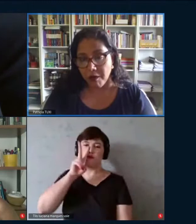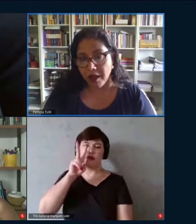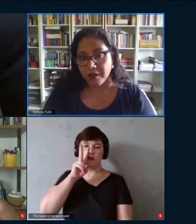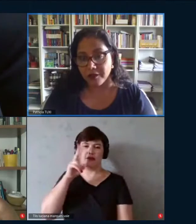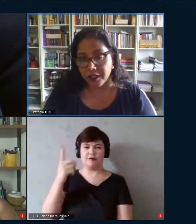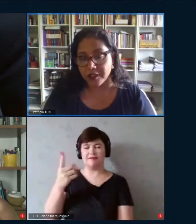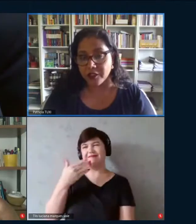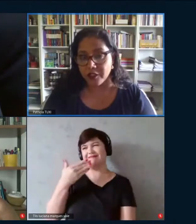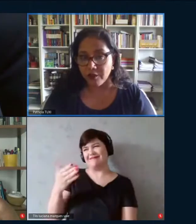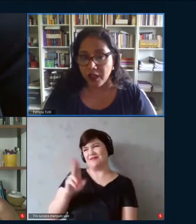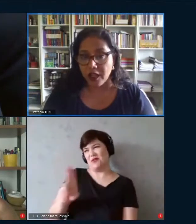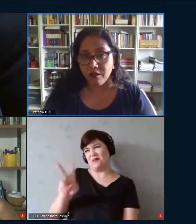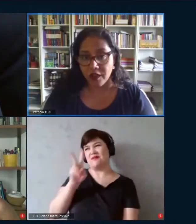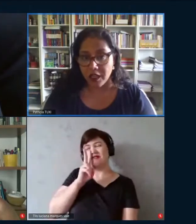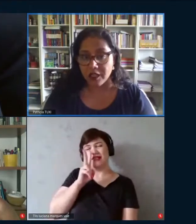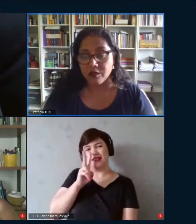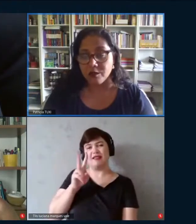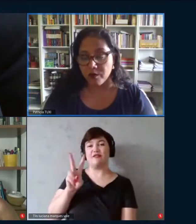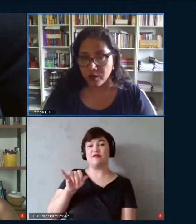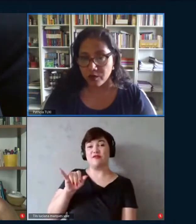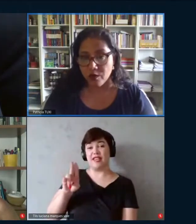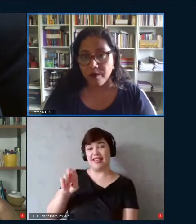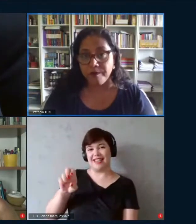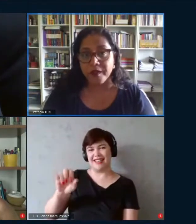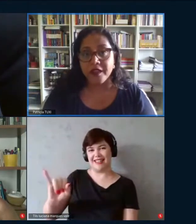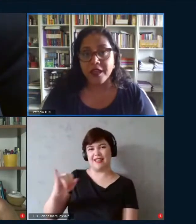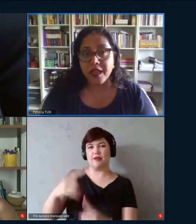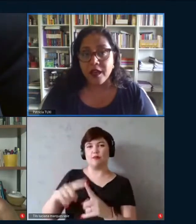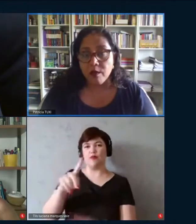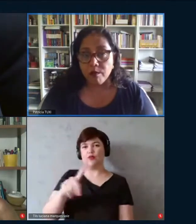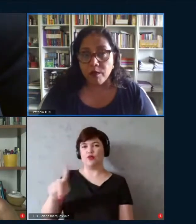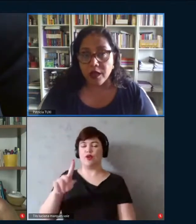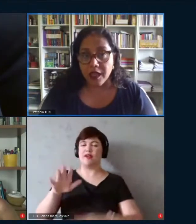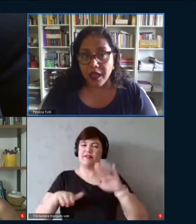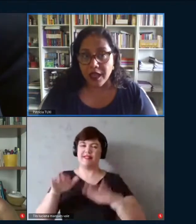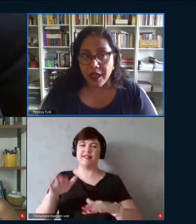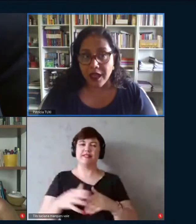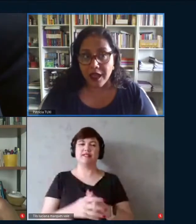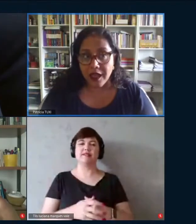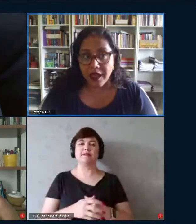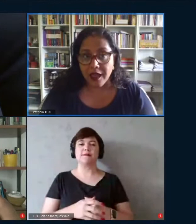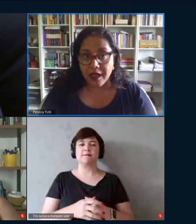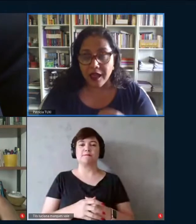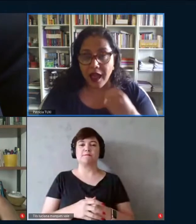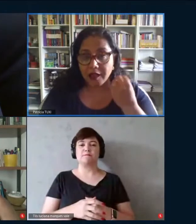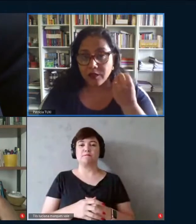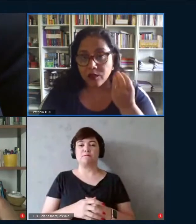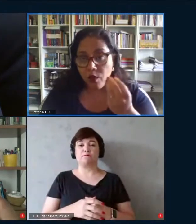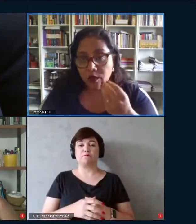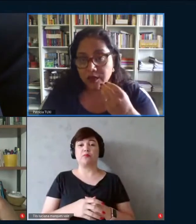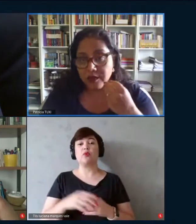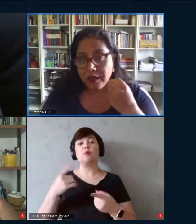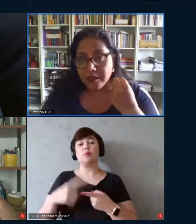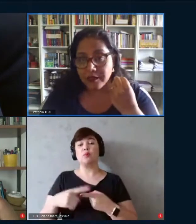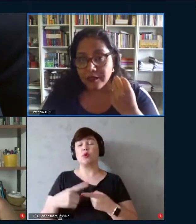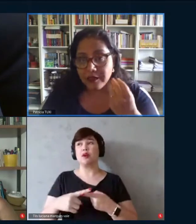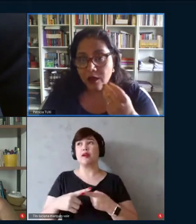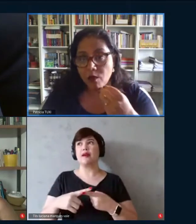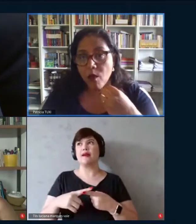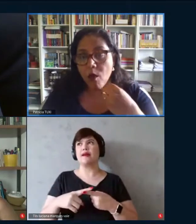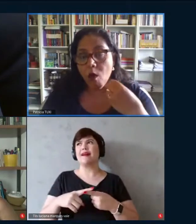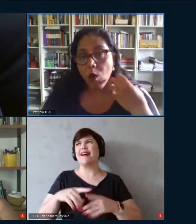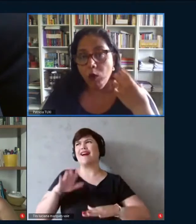né, de chamá-lo às vezes de Vini, Vinícius, professor, porque as coisas